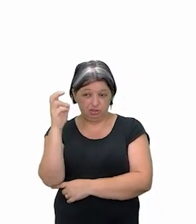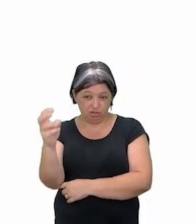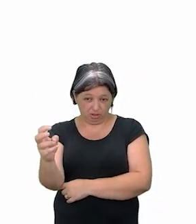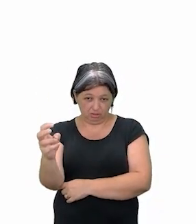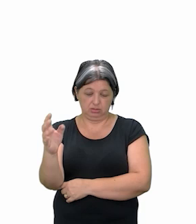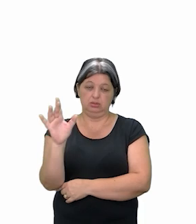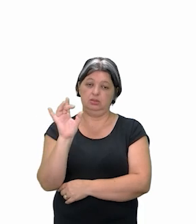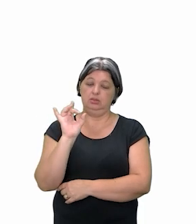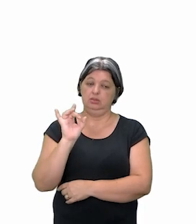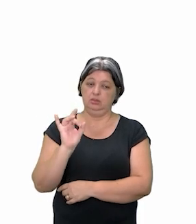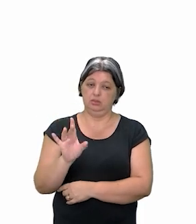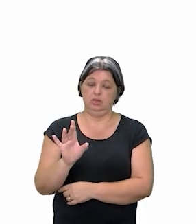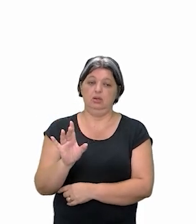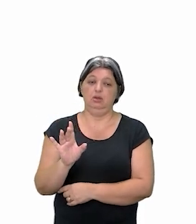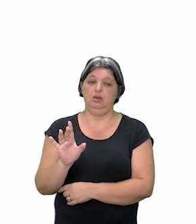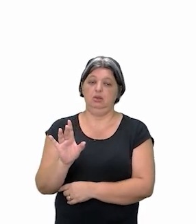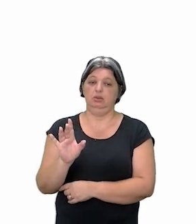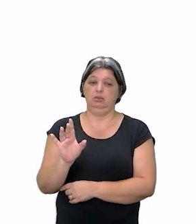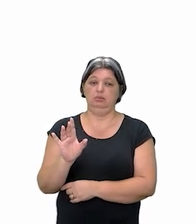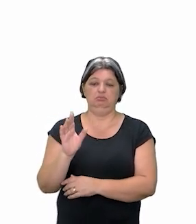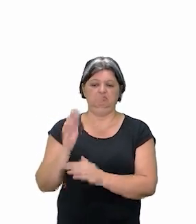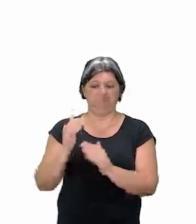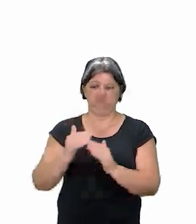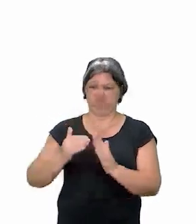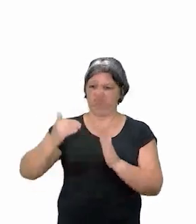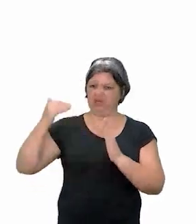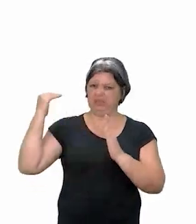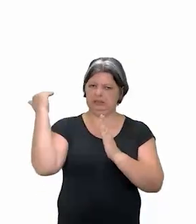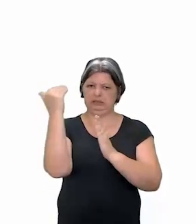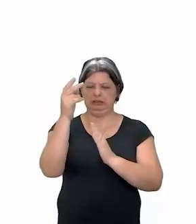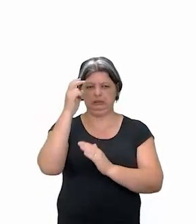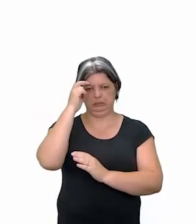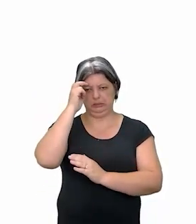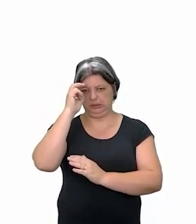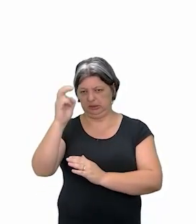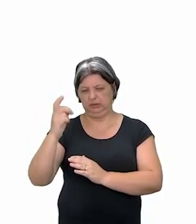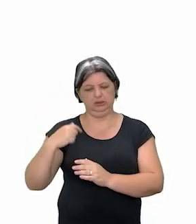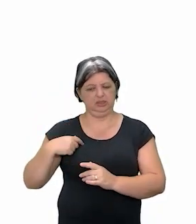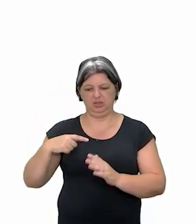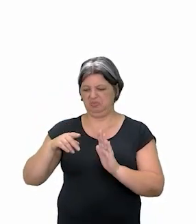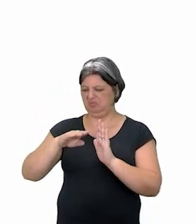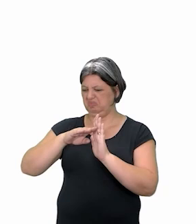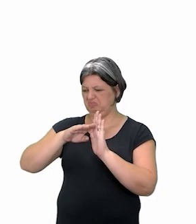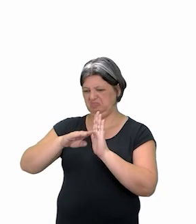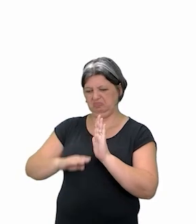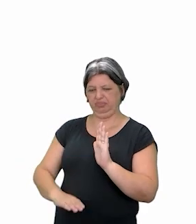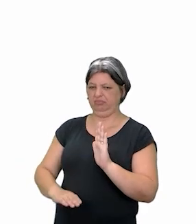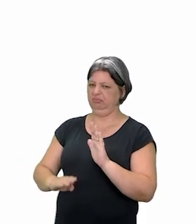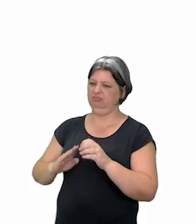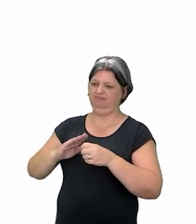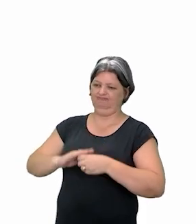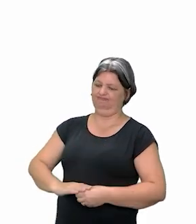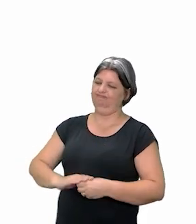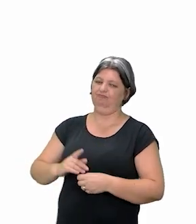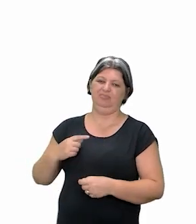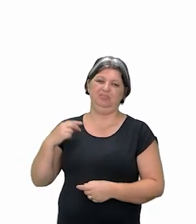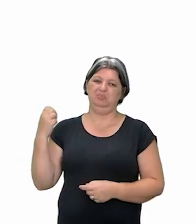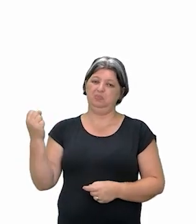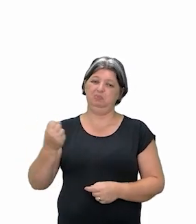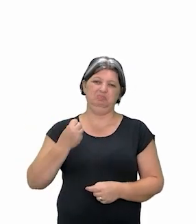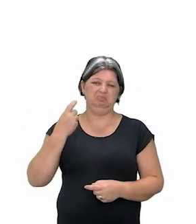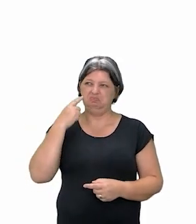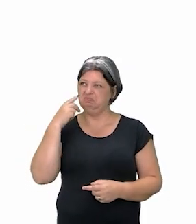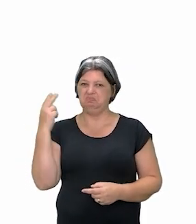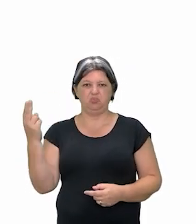para pessoas que são muito inteligentes, isso está muito longe de mim, é impossível, né, a gente reforça